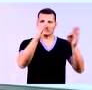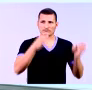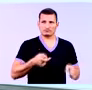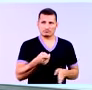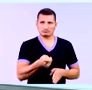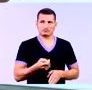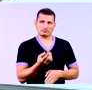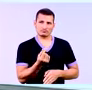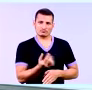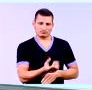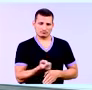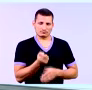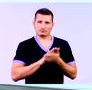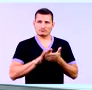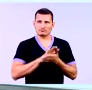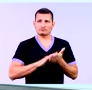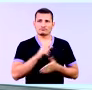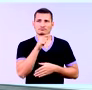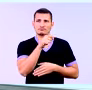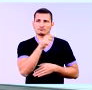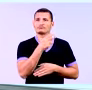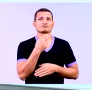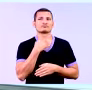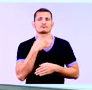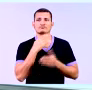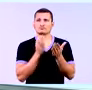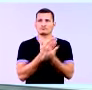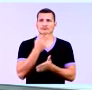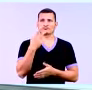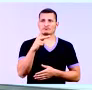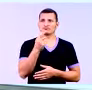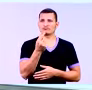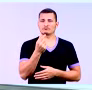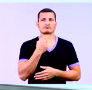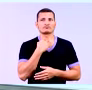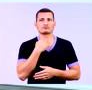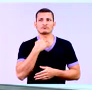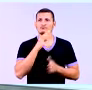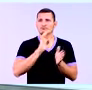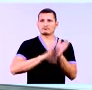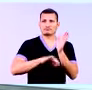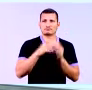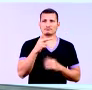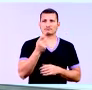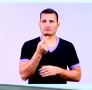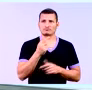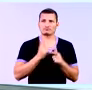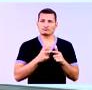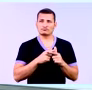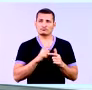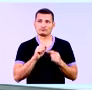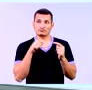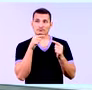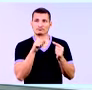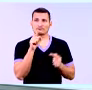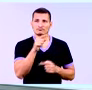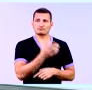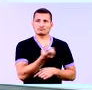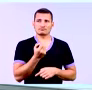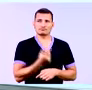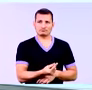essa transação não pode ser confirmada, né? Esse valor não pode ser debitado da sua conta, porque o objetivo é ele chegar na sua mão,